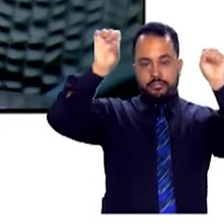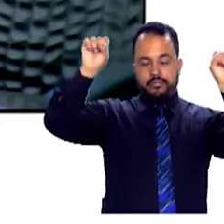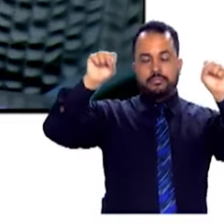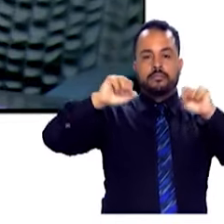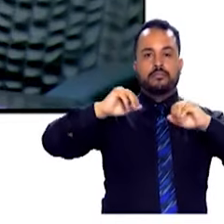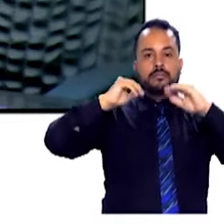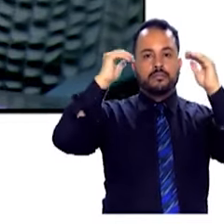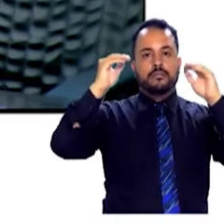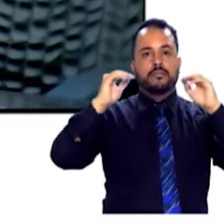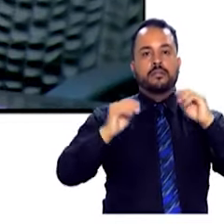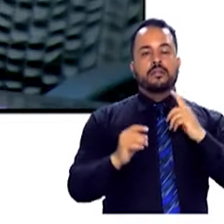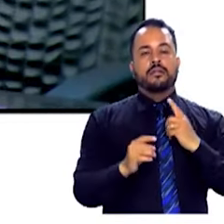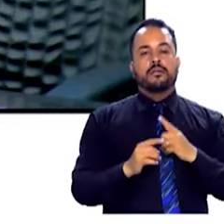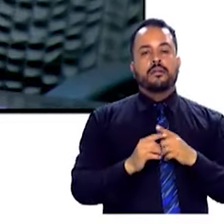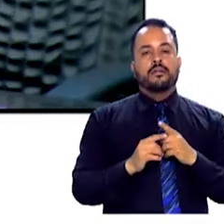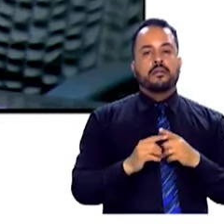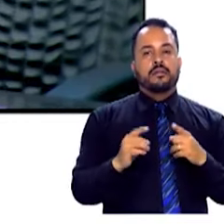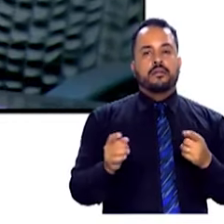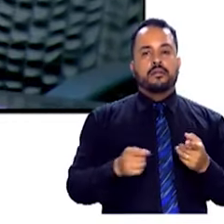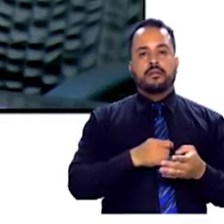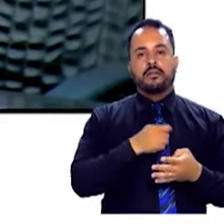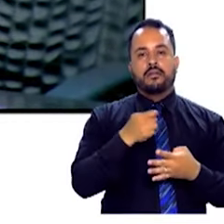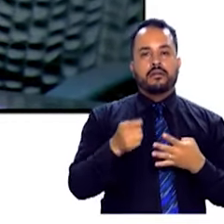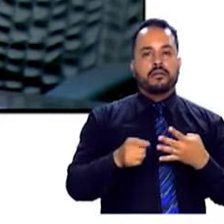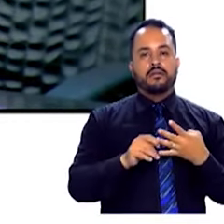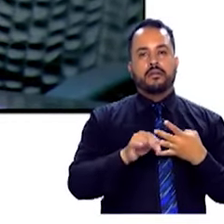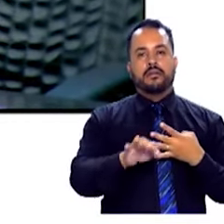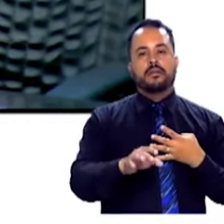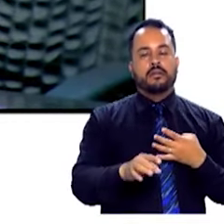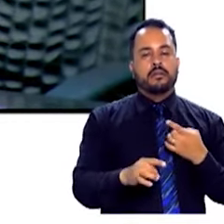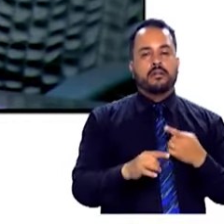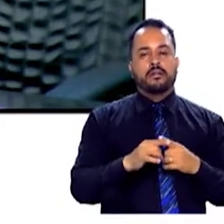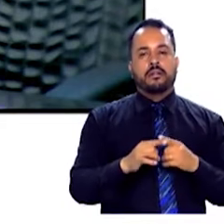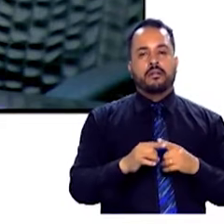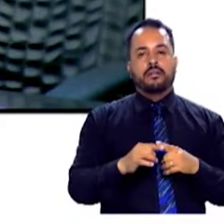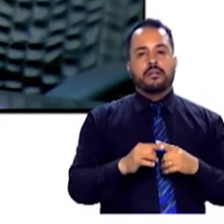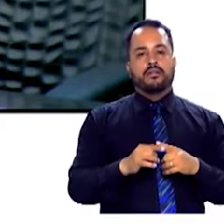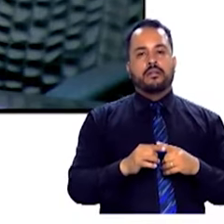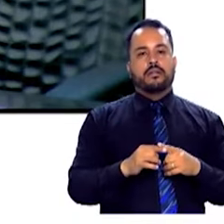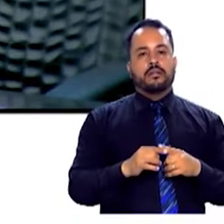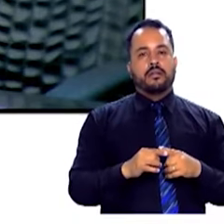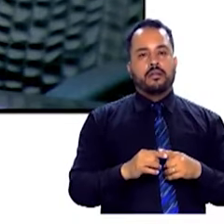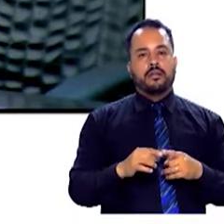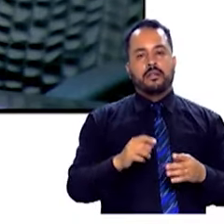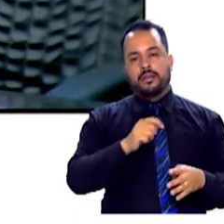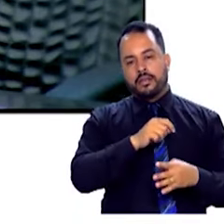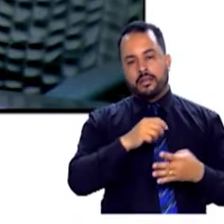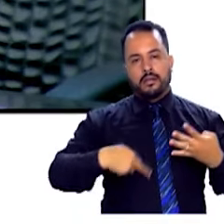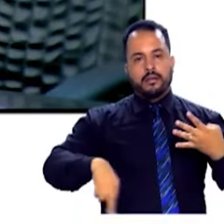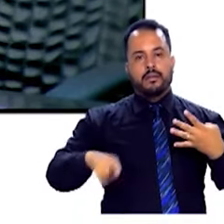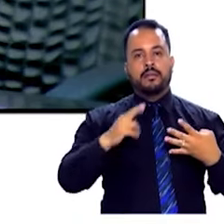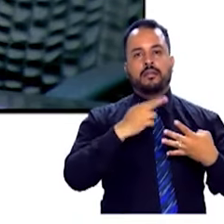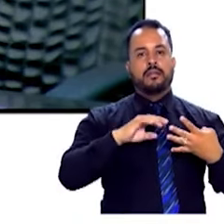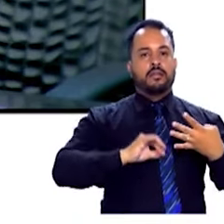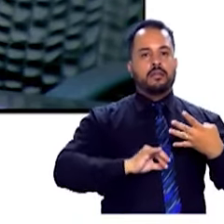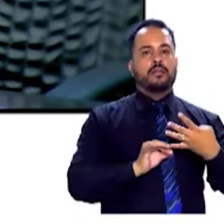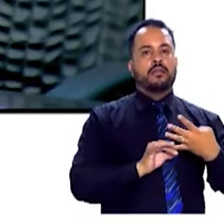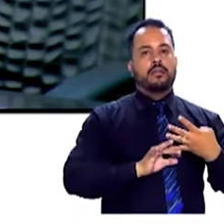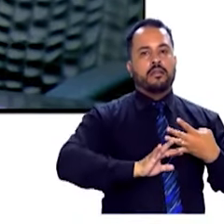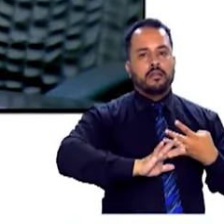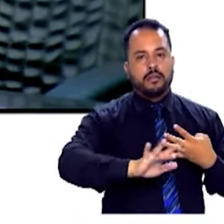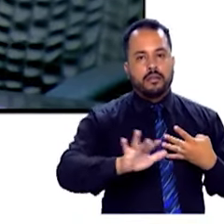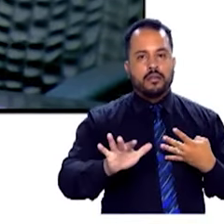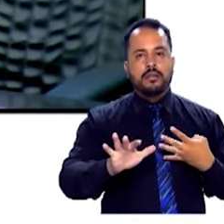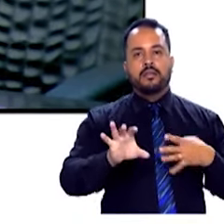questões que precisavam do pronunciamento da composição completa da corte inclusive as decisões de repercussão geral tanto que quando né o Supremo sempre